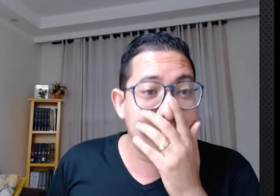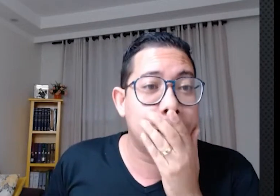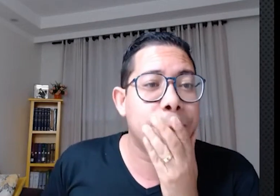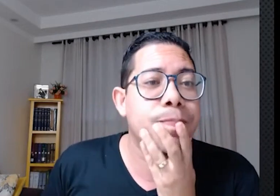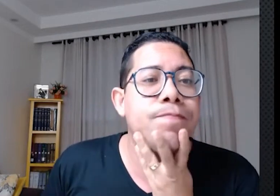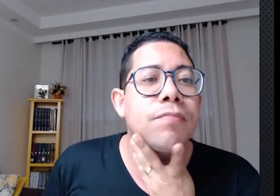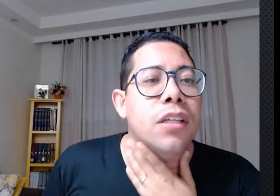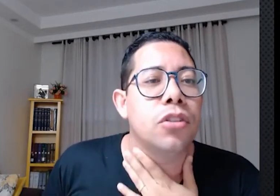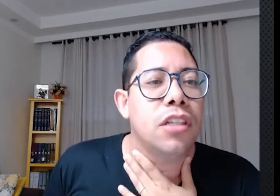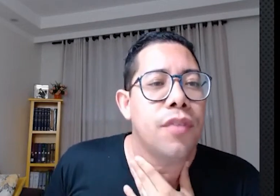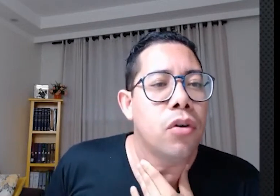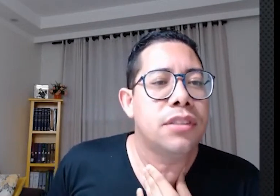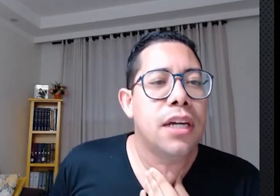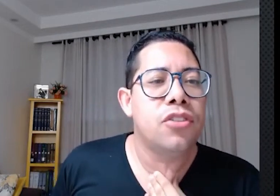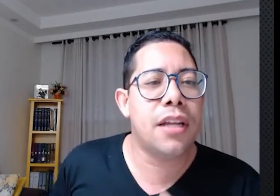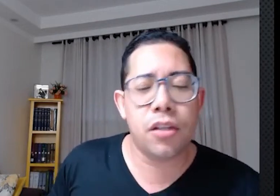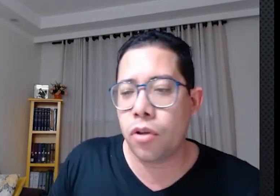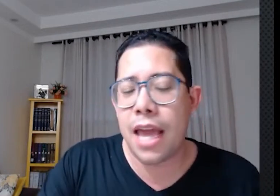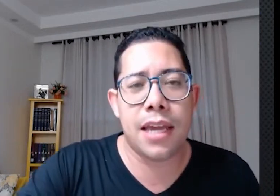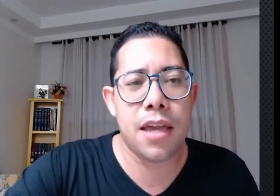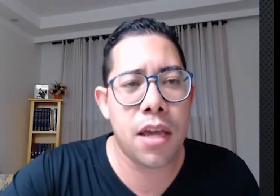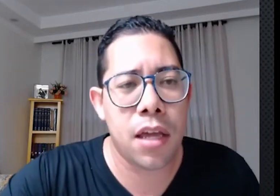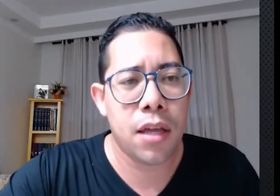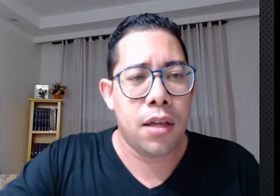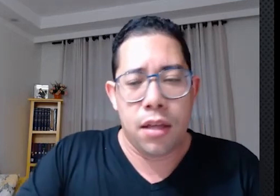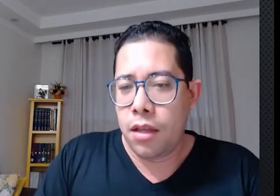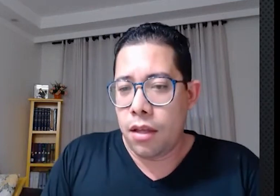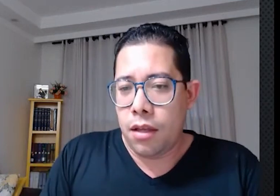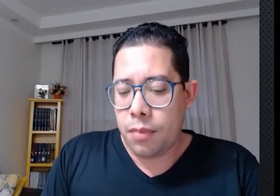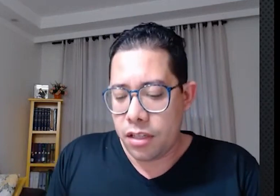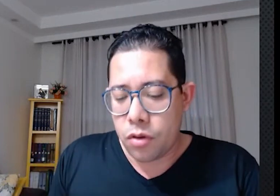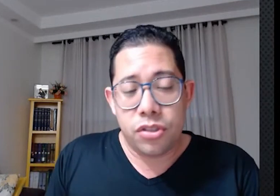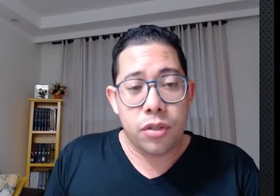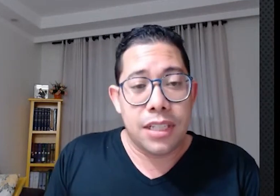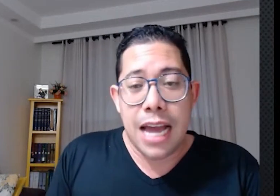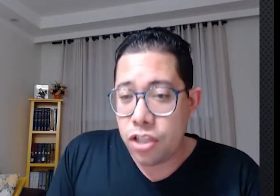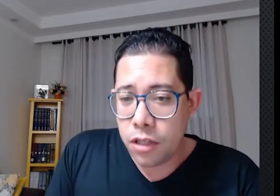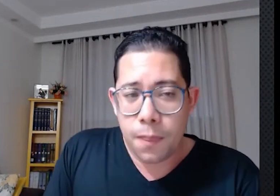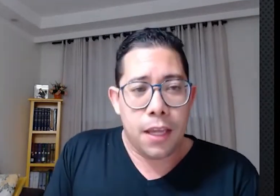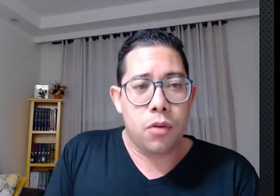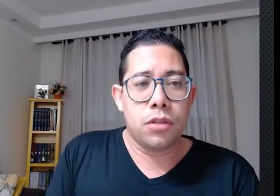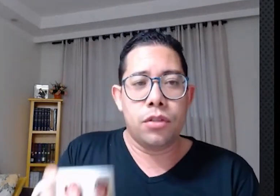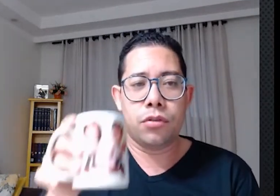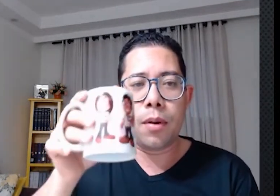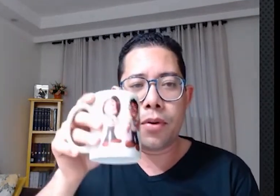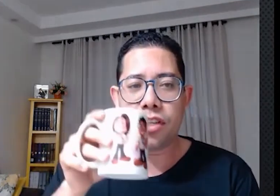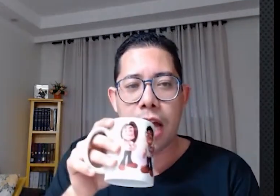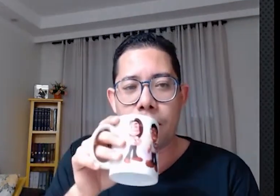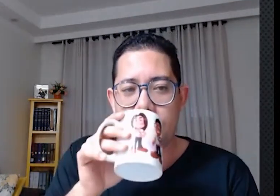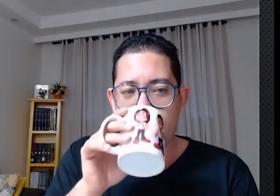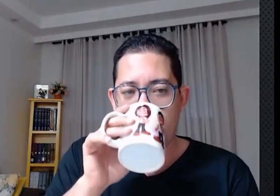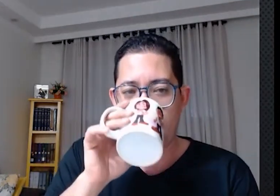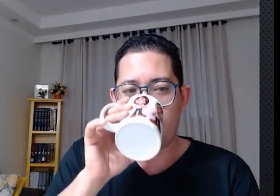Mas se você estiver gostando, já deixa seu like aí, pra gente dar continuidade. Enquanto isso, eu tomo um pouquinho